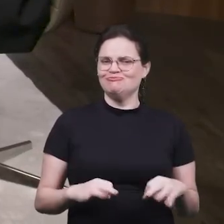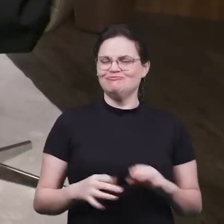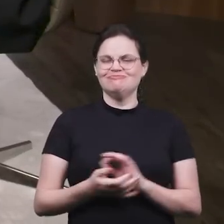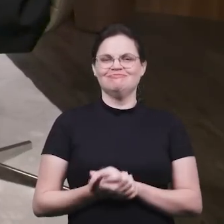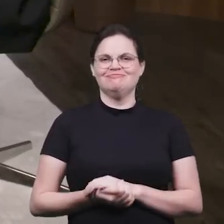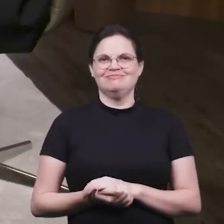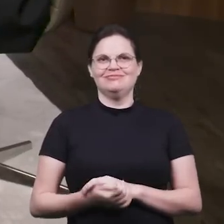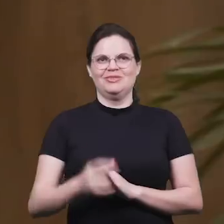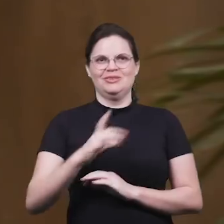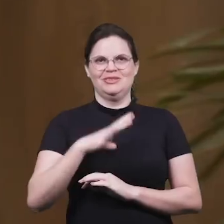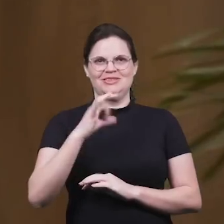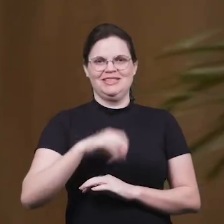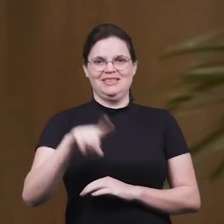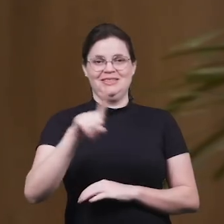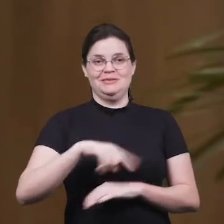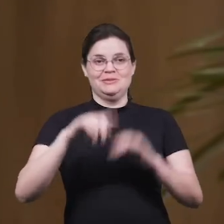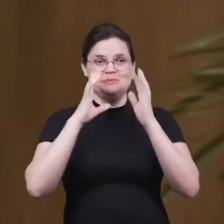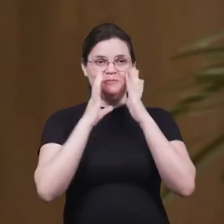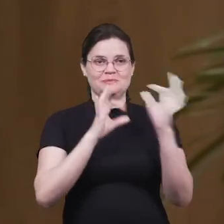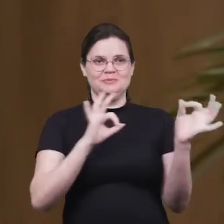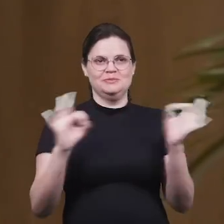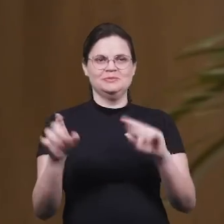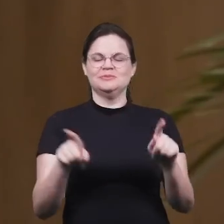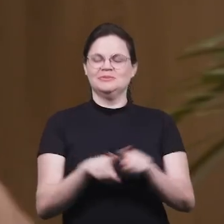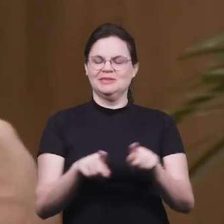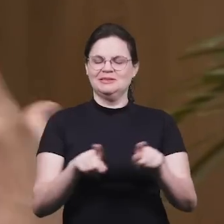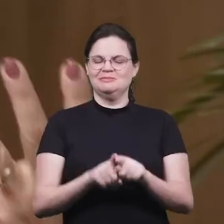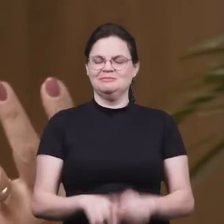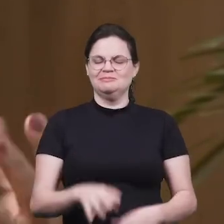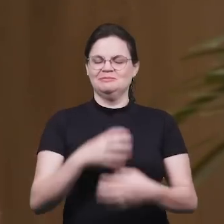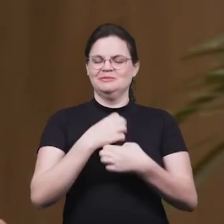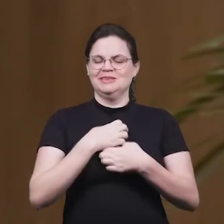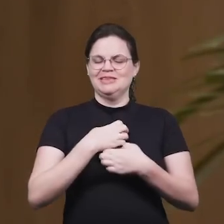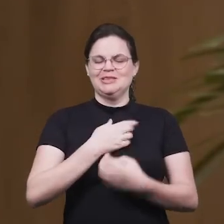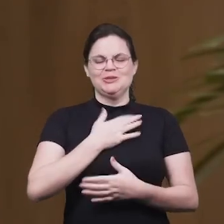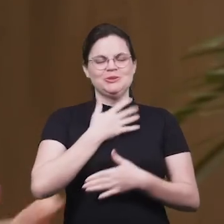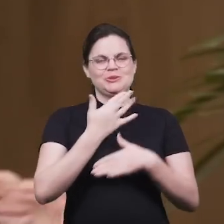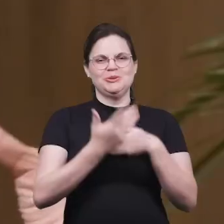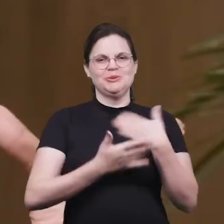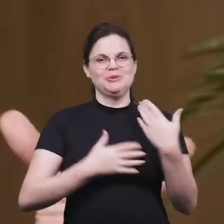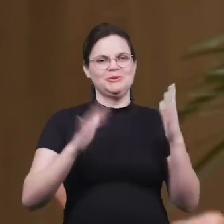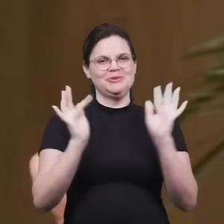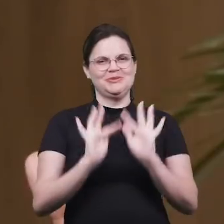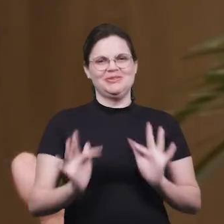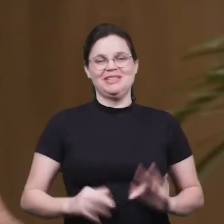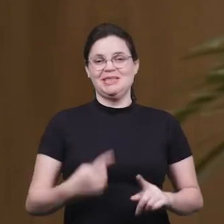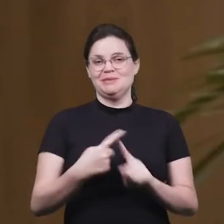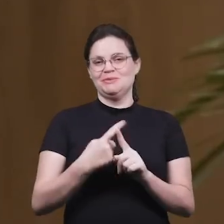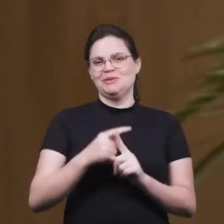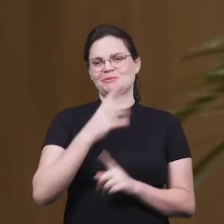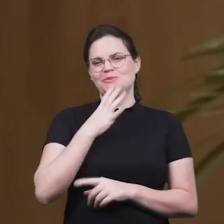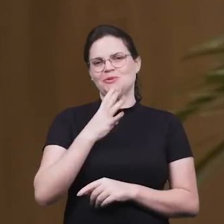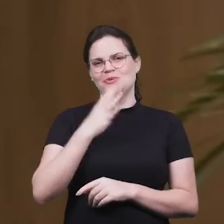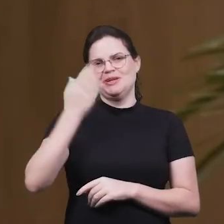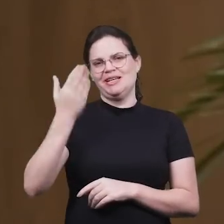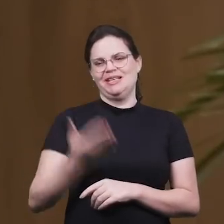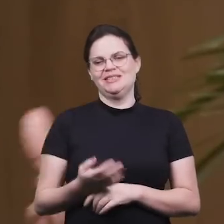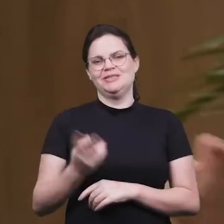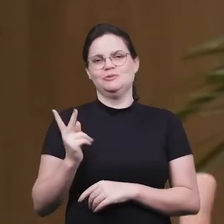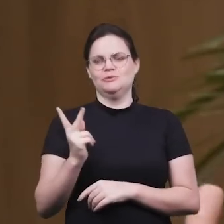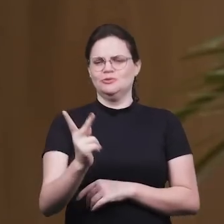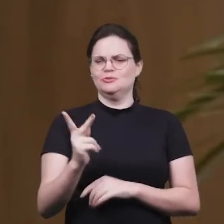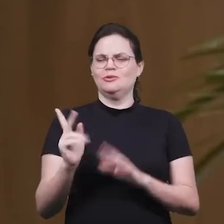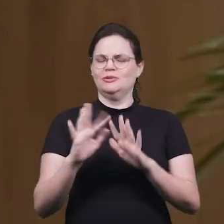tenho certeza que os irmãos aqui nos assistem também estão se sentindo preenchidos por conhecer o trabalho de